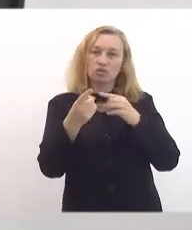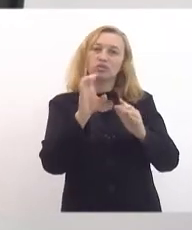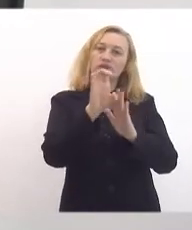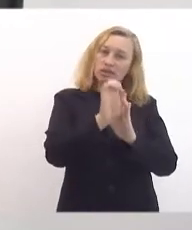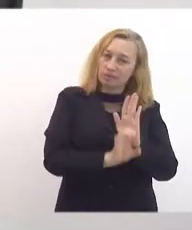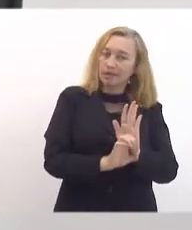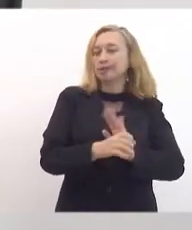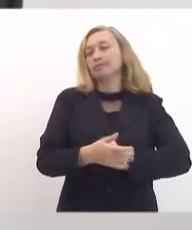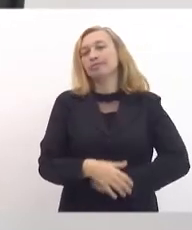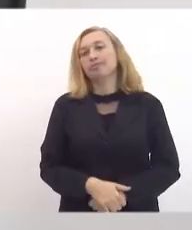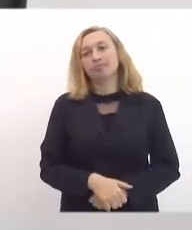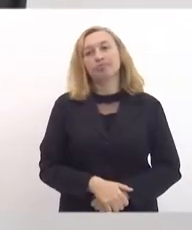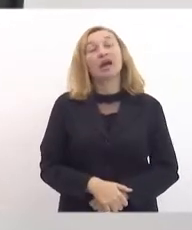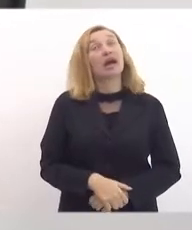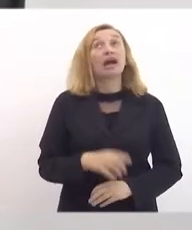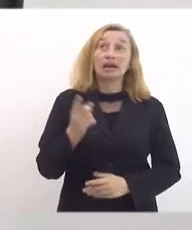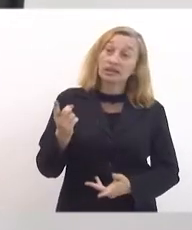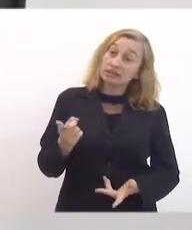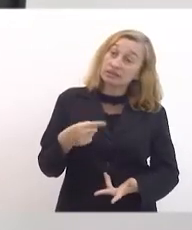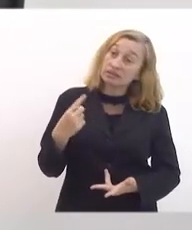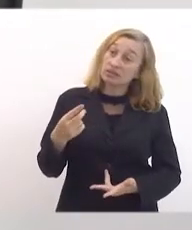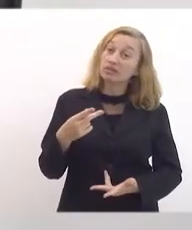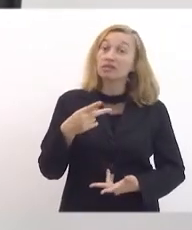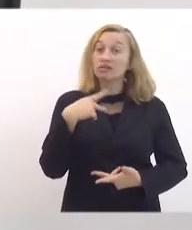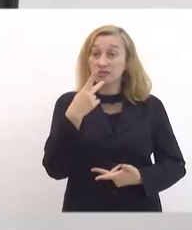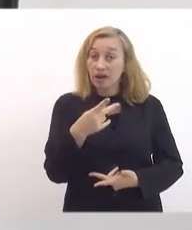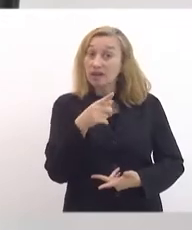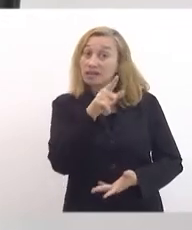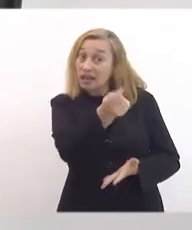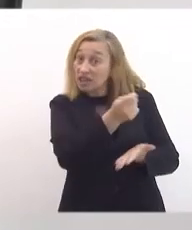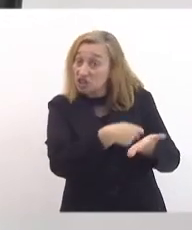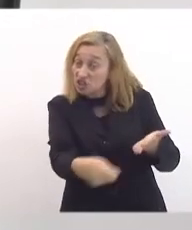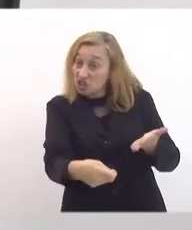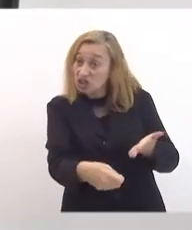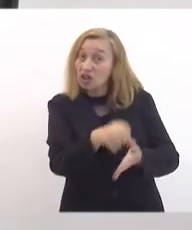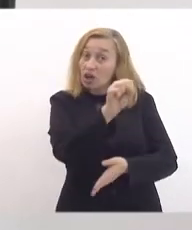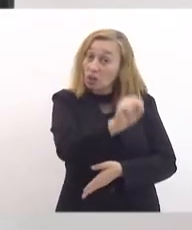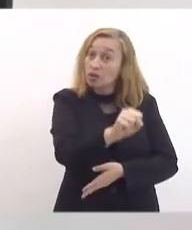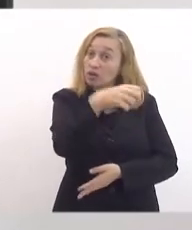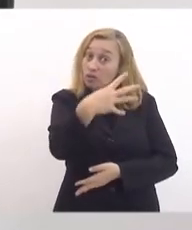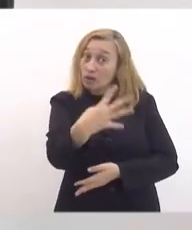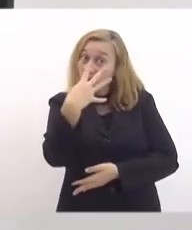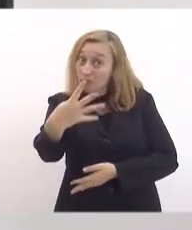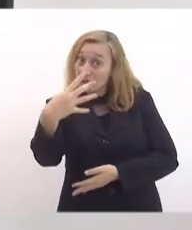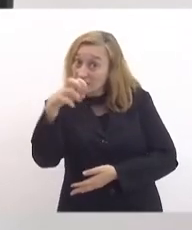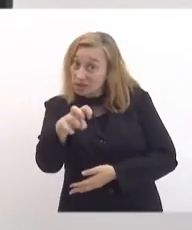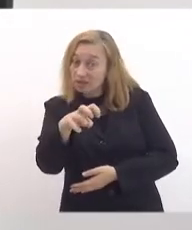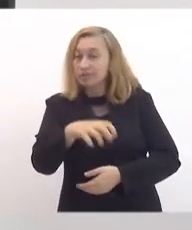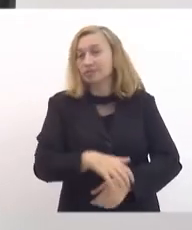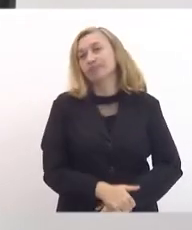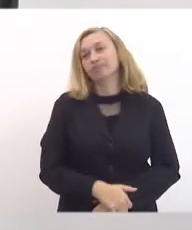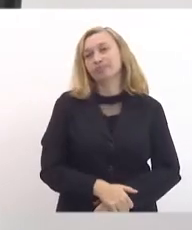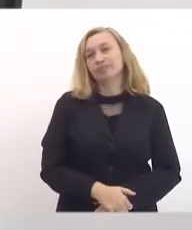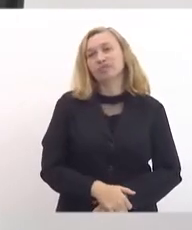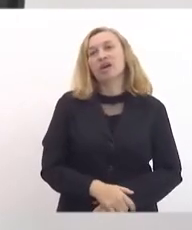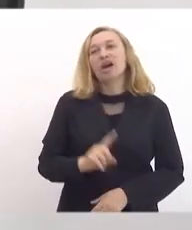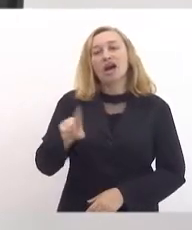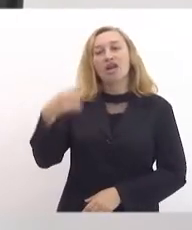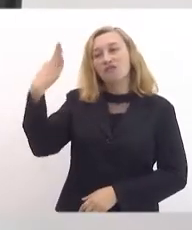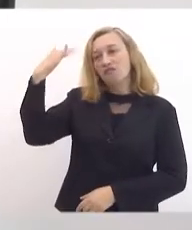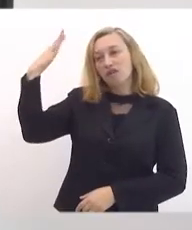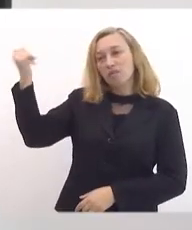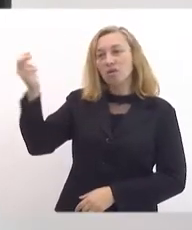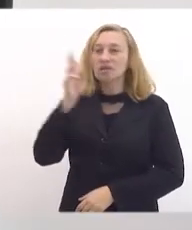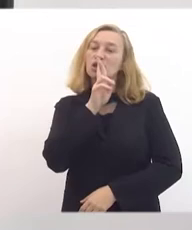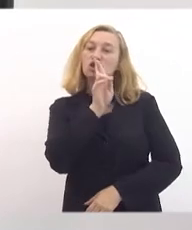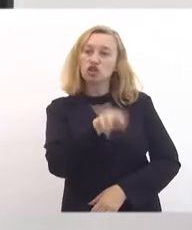emendas a gente vai e a filme está escrito na 8445 E aí vem a famosa